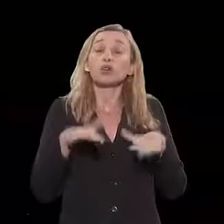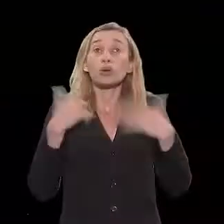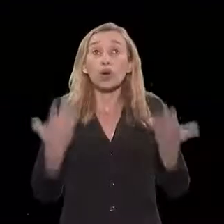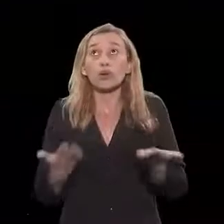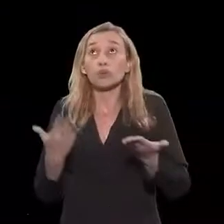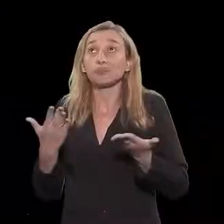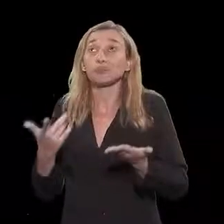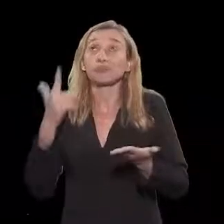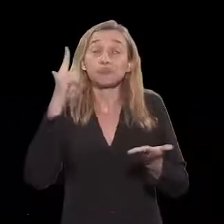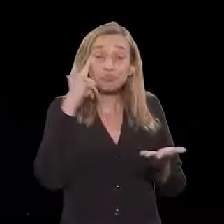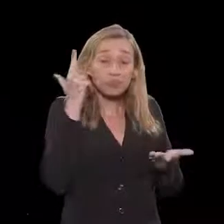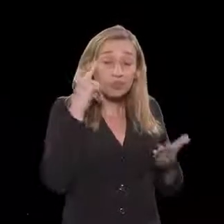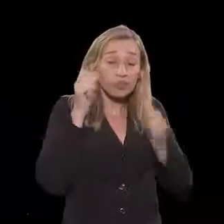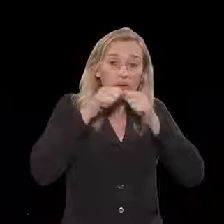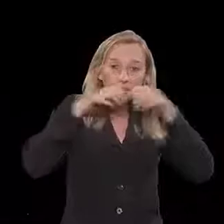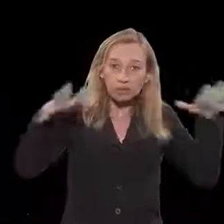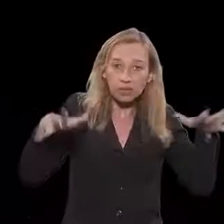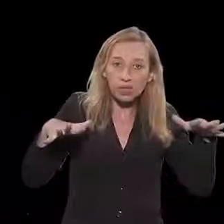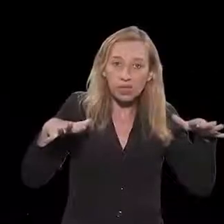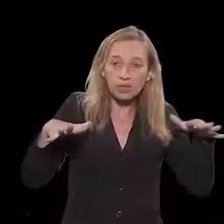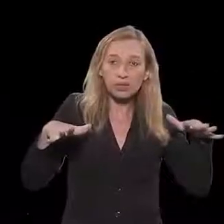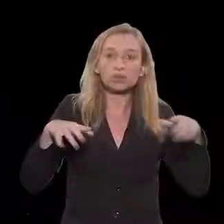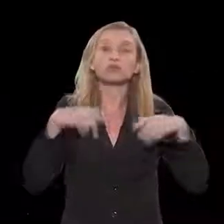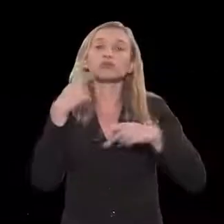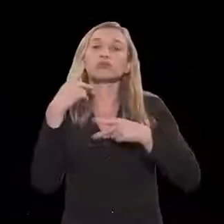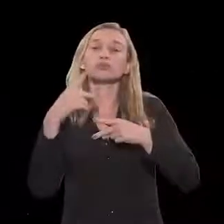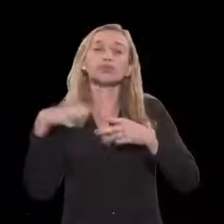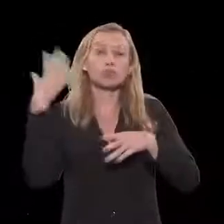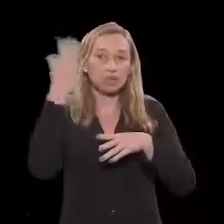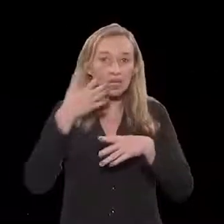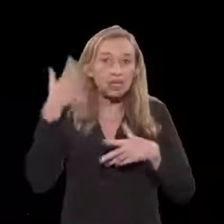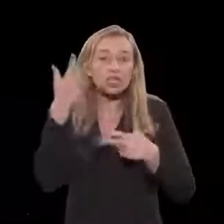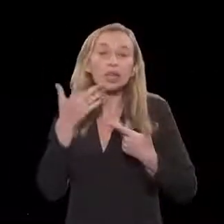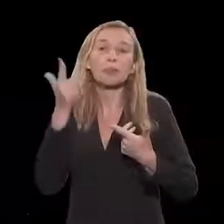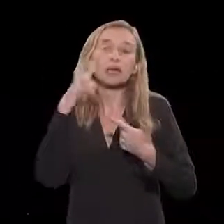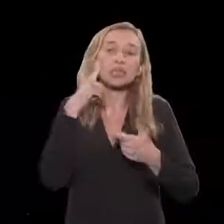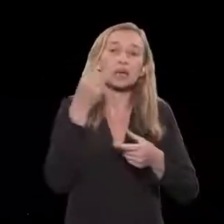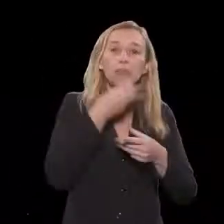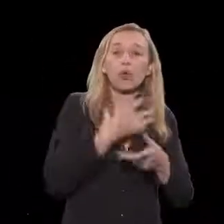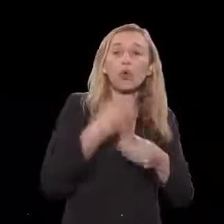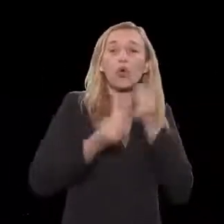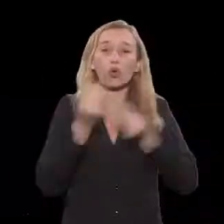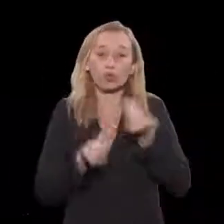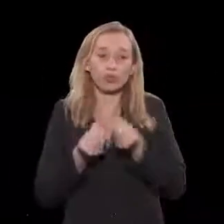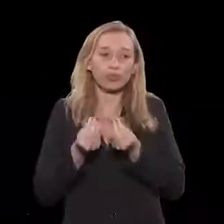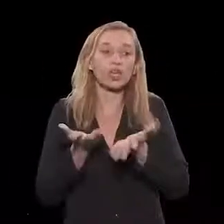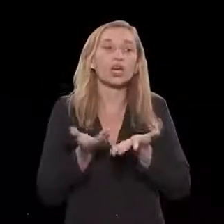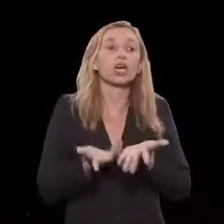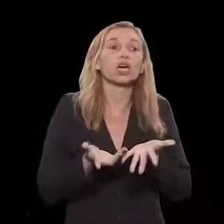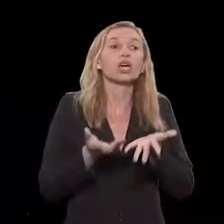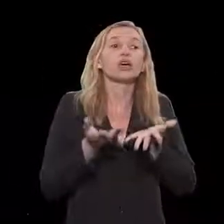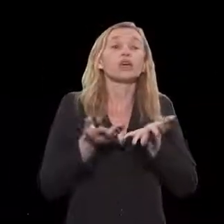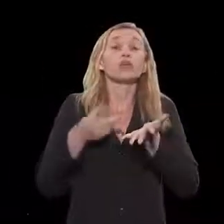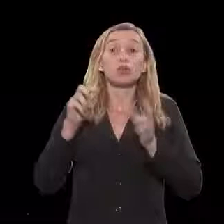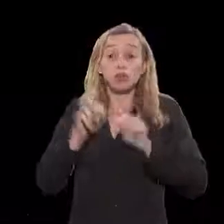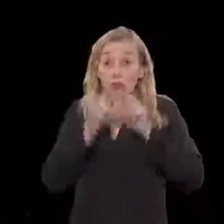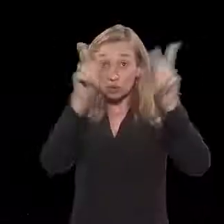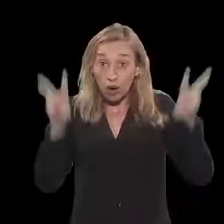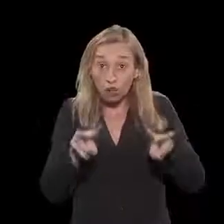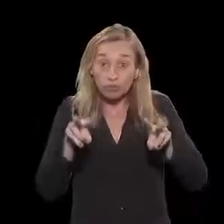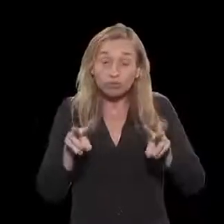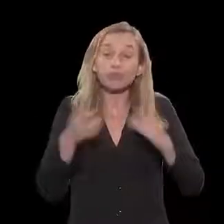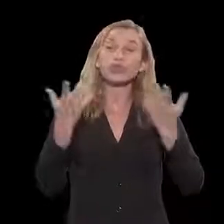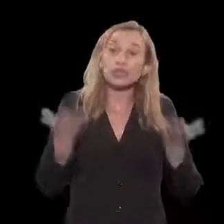quando eu decidi ampliar esse discurso, né? E aí eu pensei, bom, como ampliar isso? Pelo